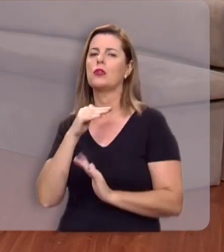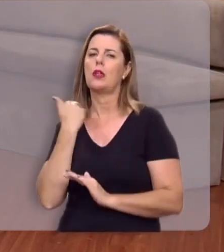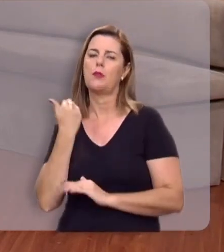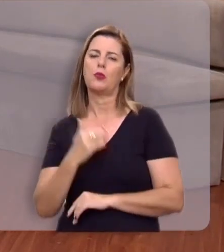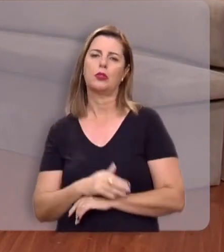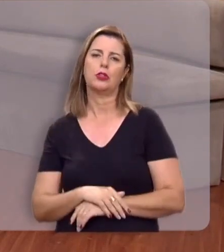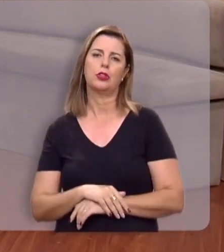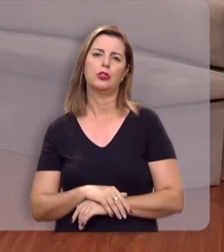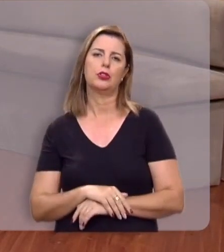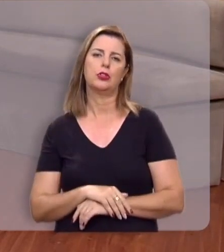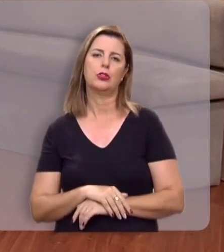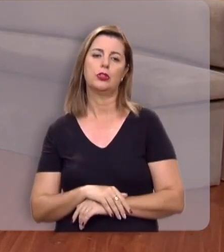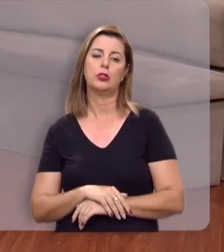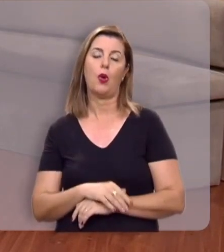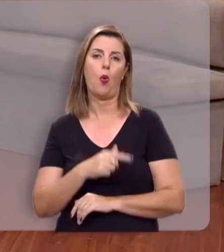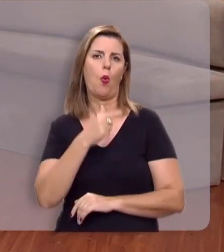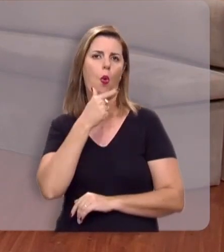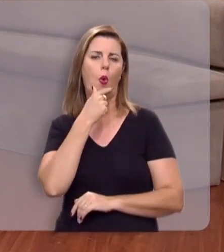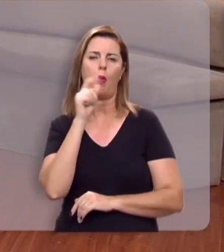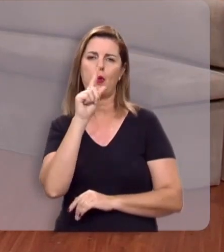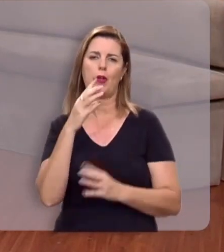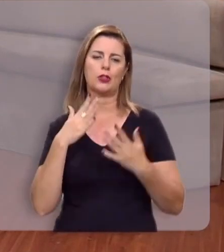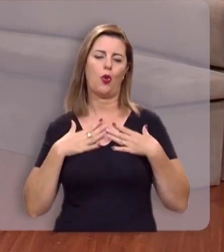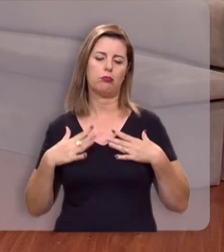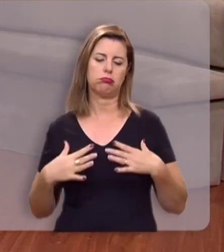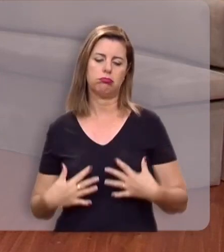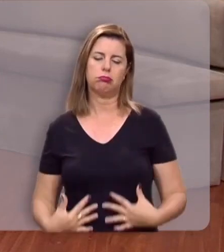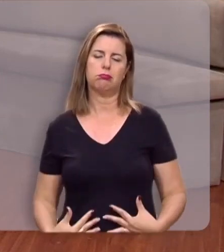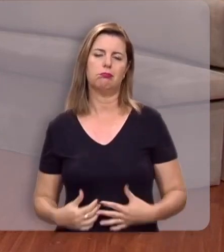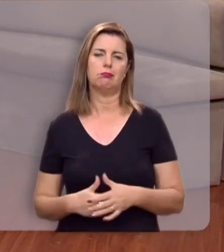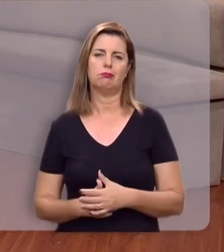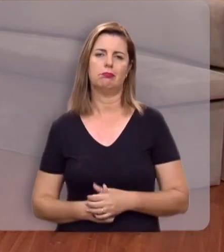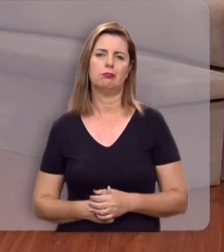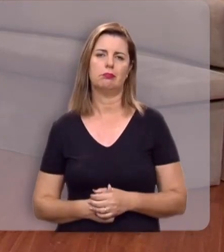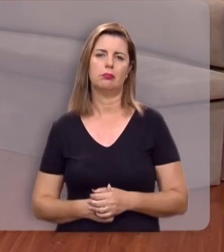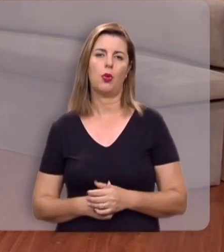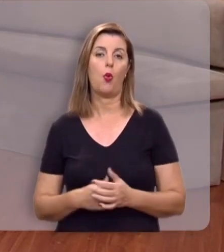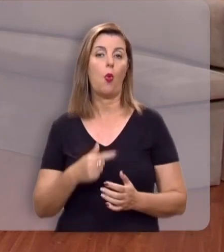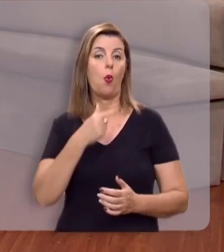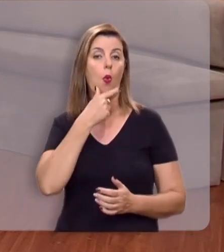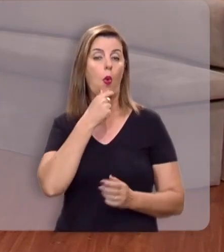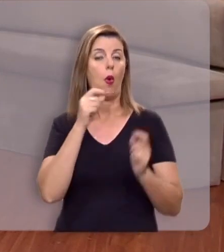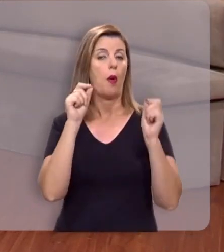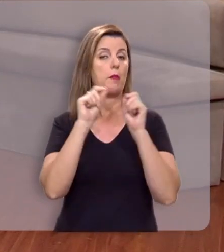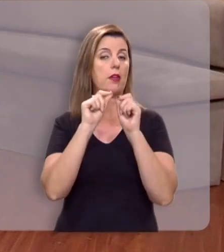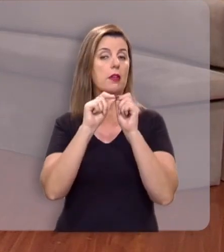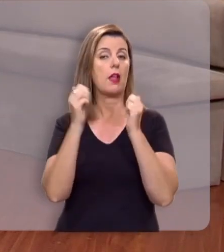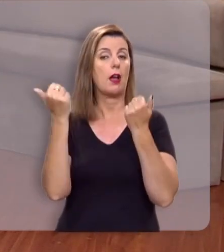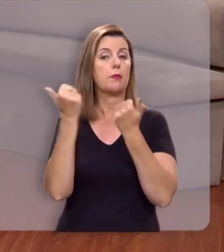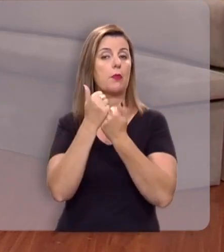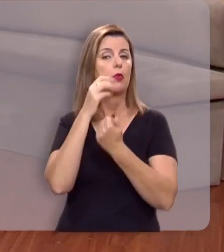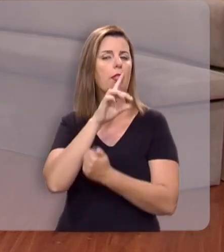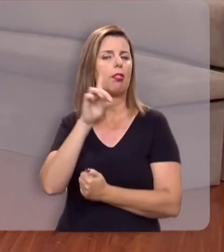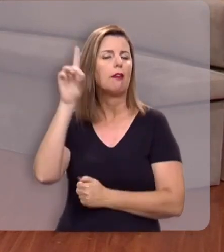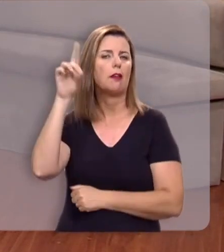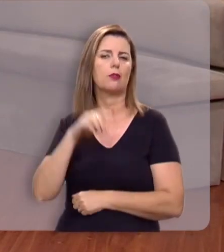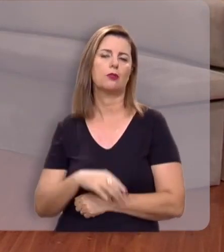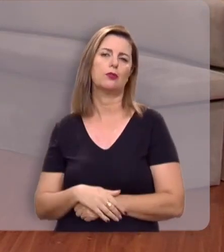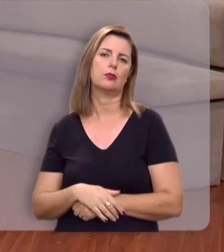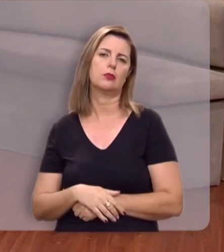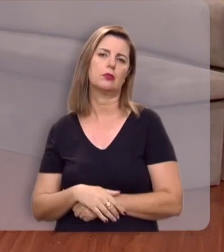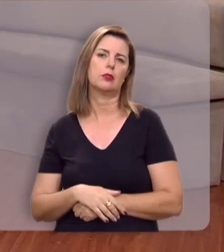da sepultura. O homem não é apenas matéria. O homem foi criado por